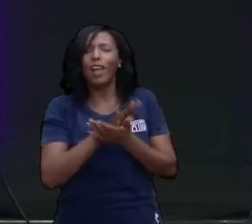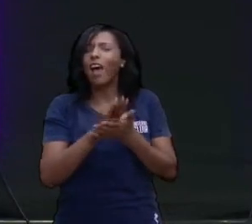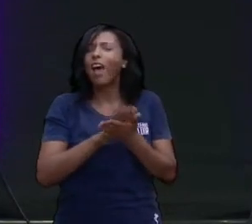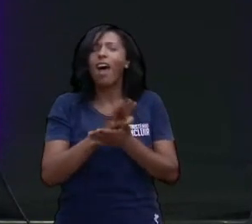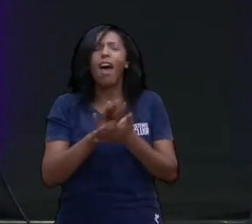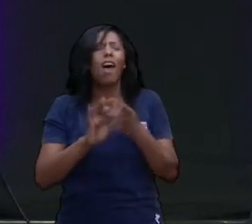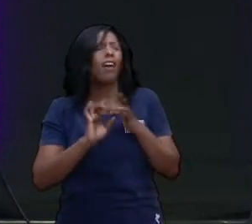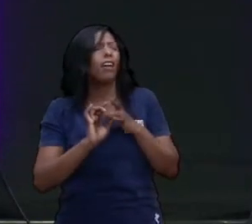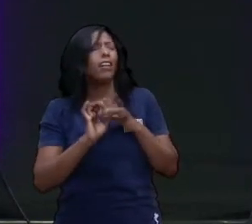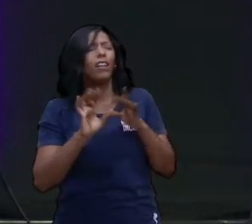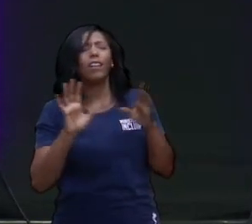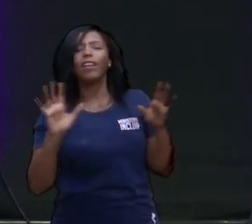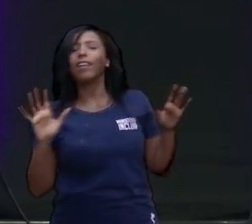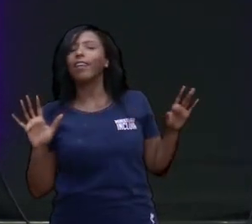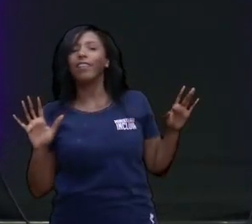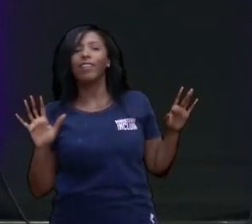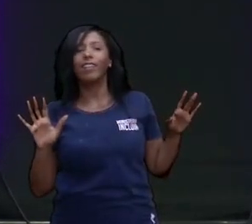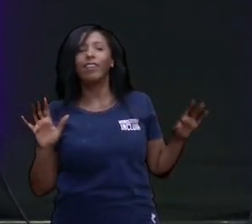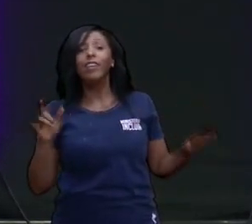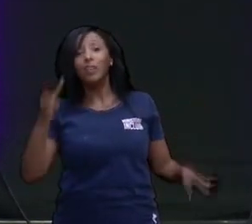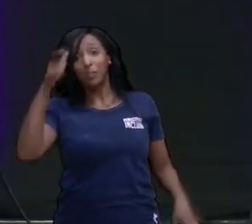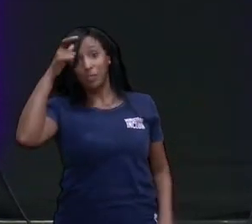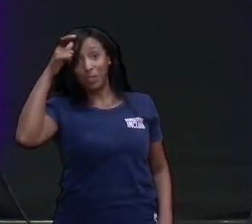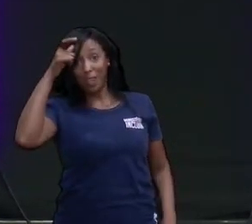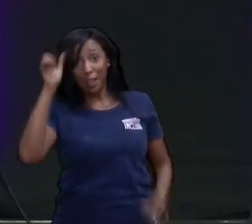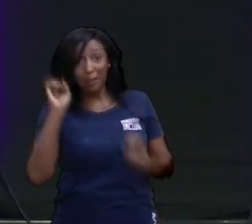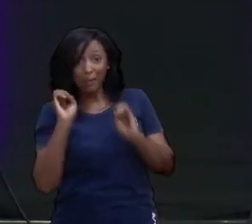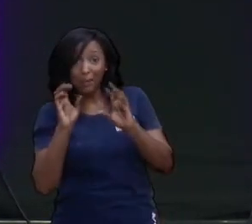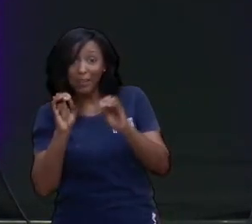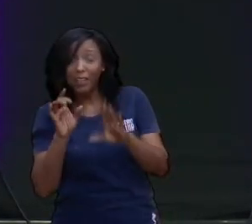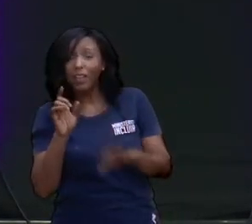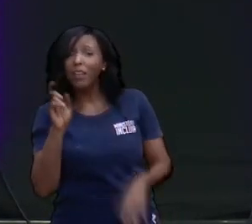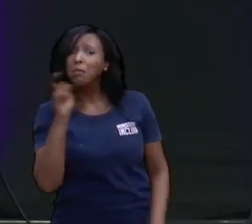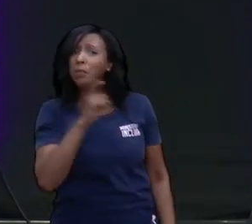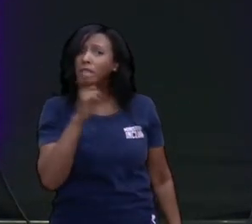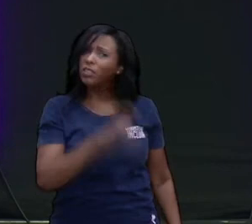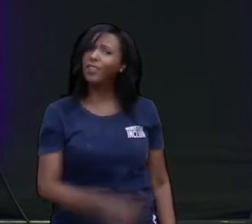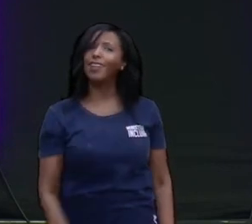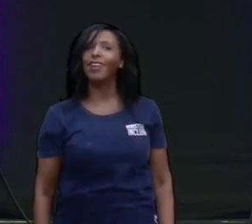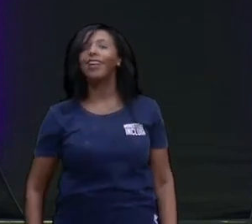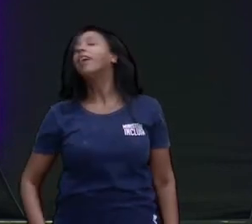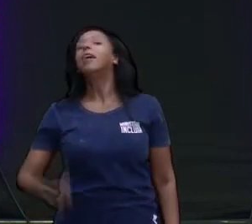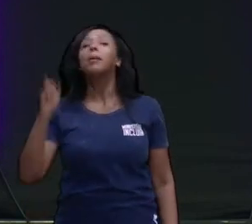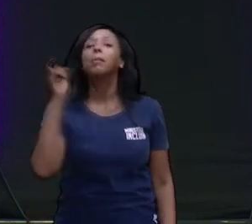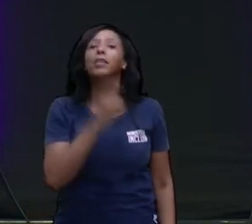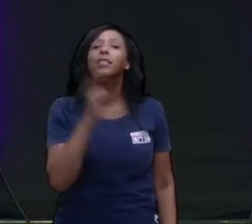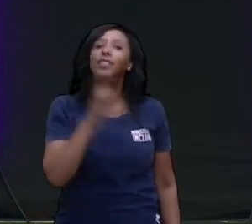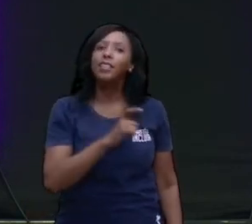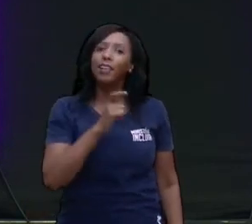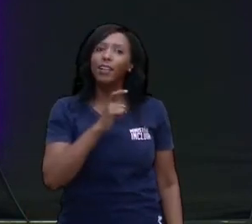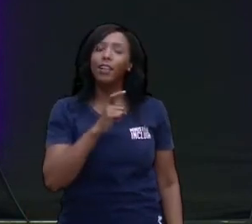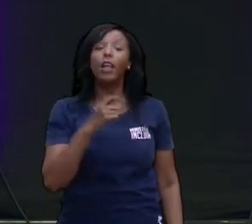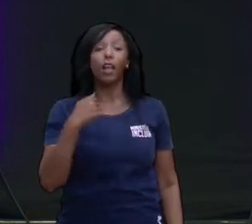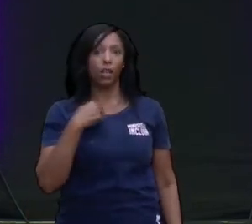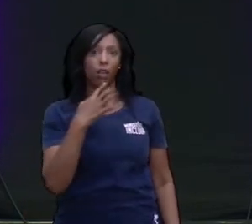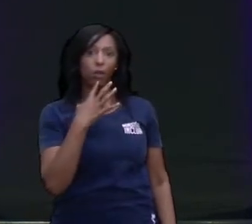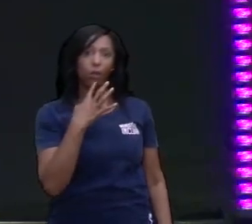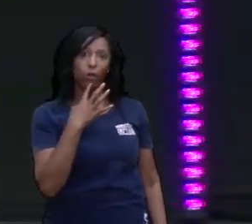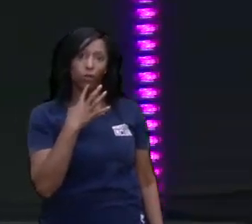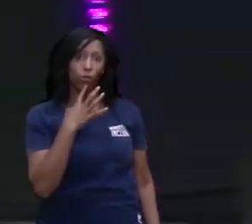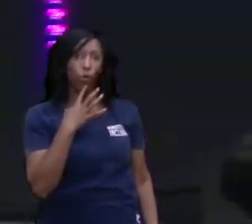e nem isso que o diabo fala mentira me vicia para caramba e eu conheço um